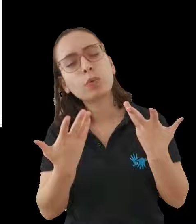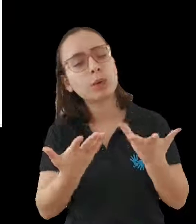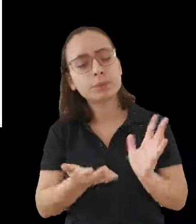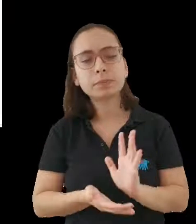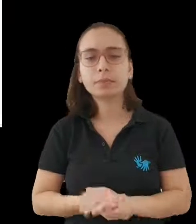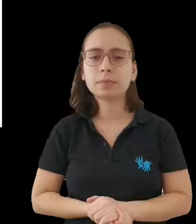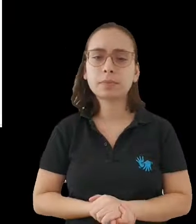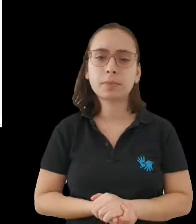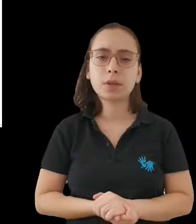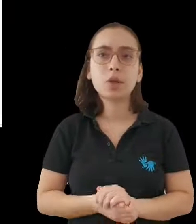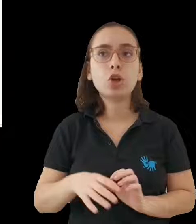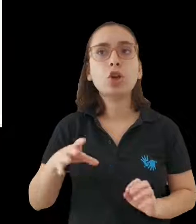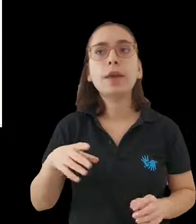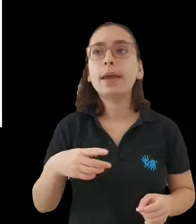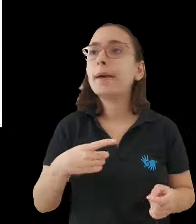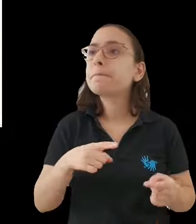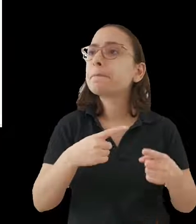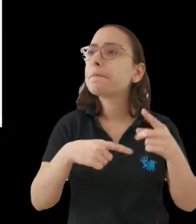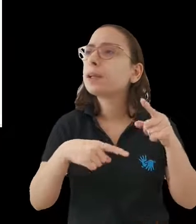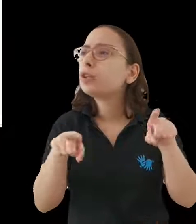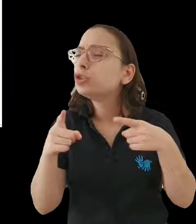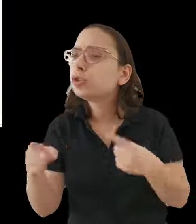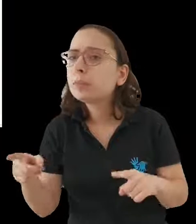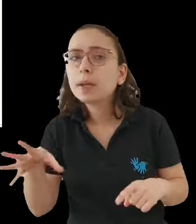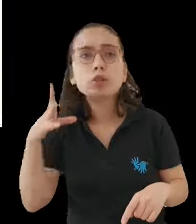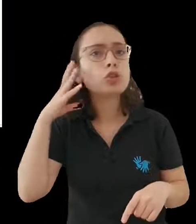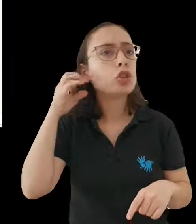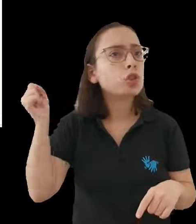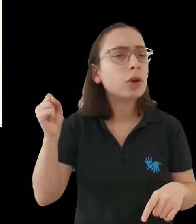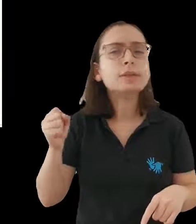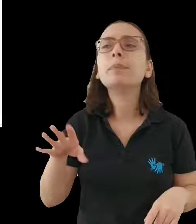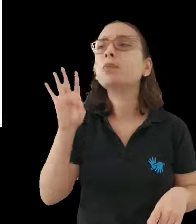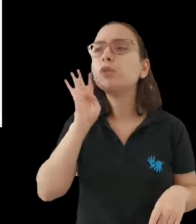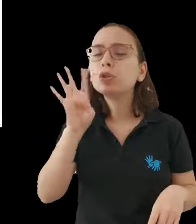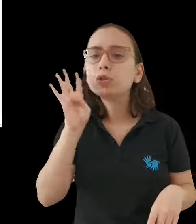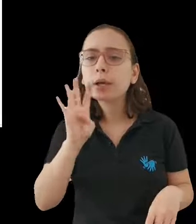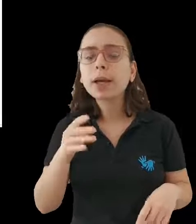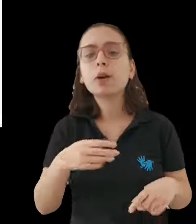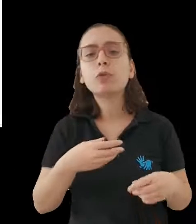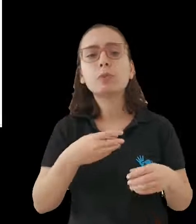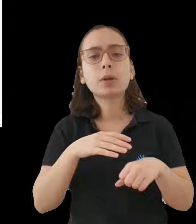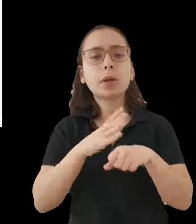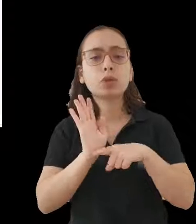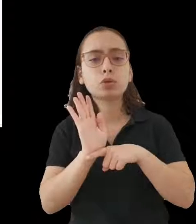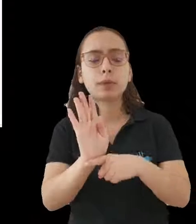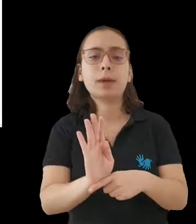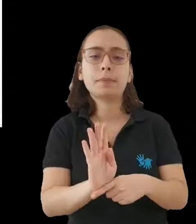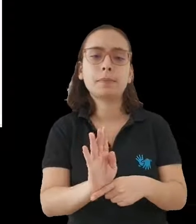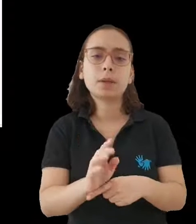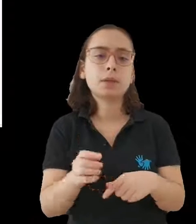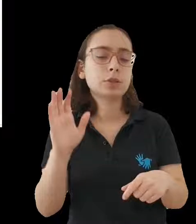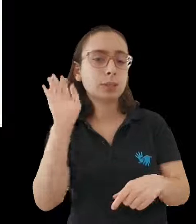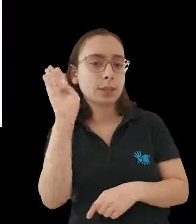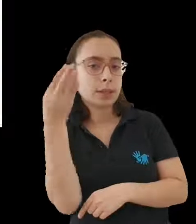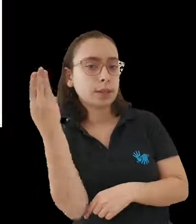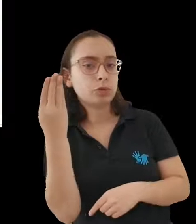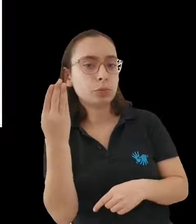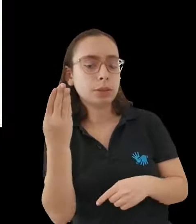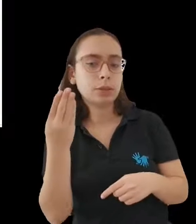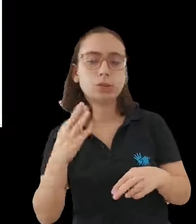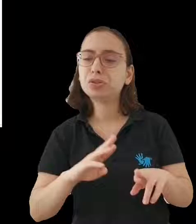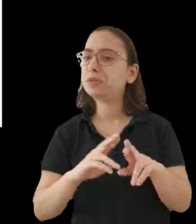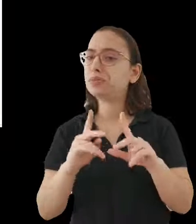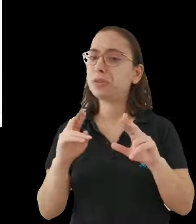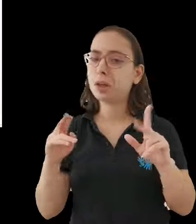que é incrível. Então, elementos sonoros também são algo muito bacana. Esses dois materiais de madeira,